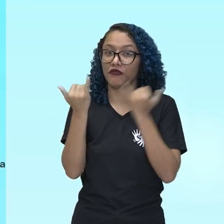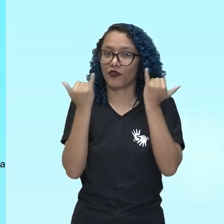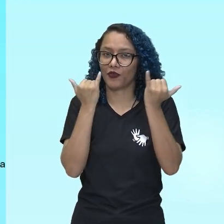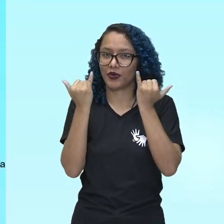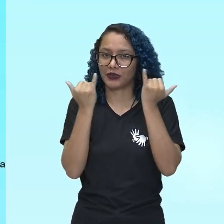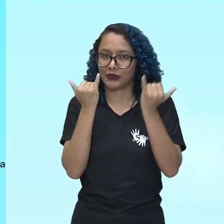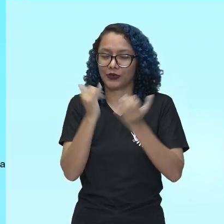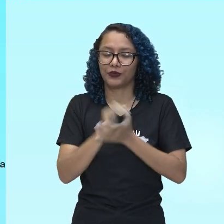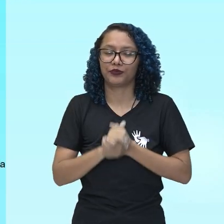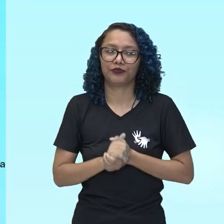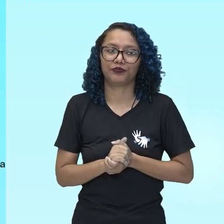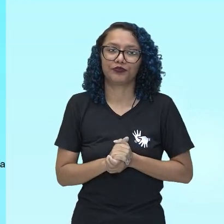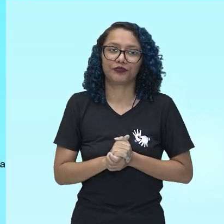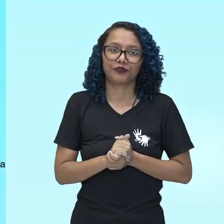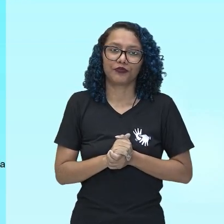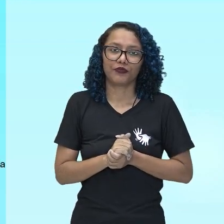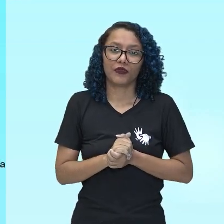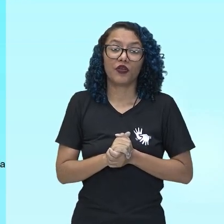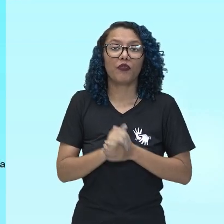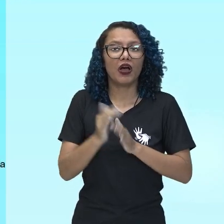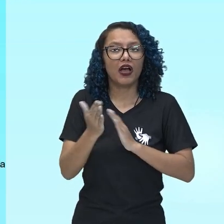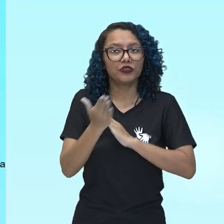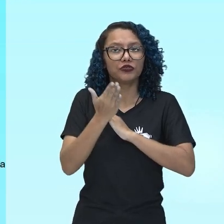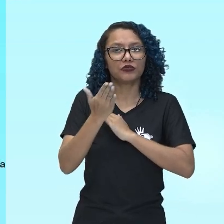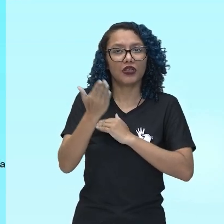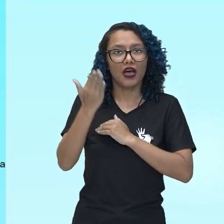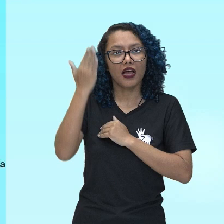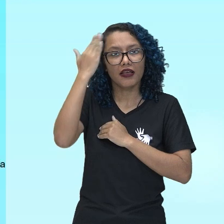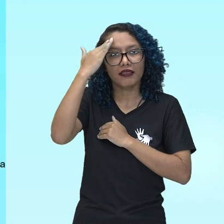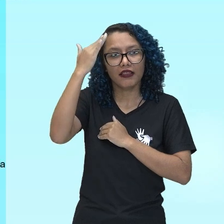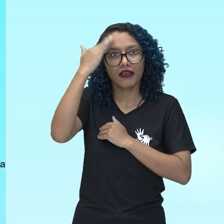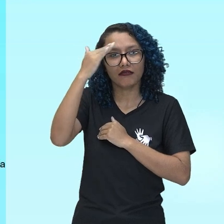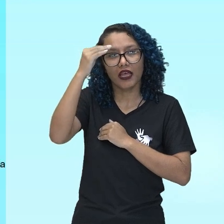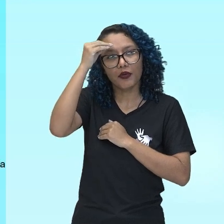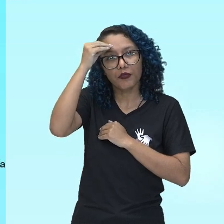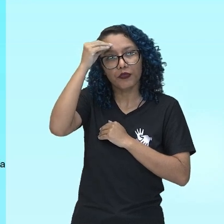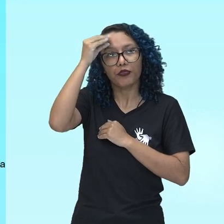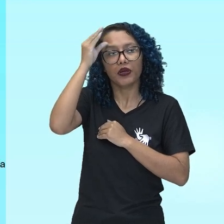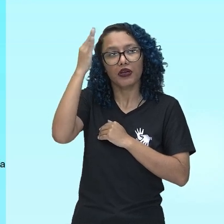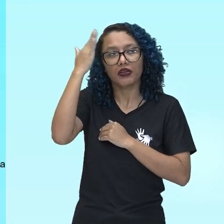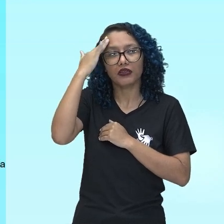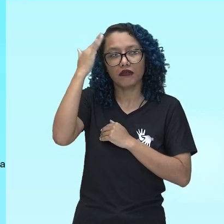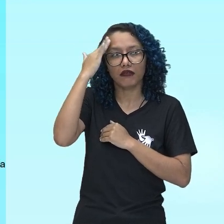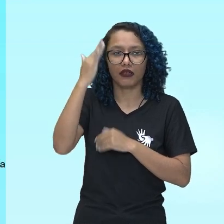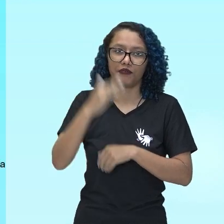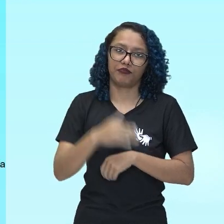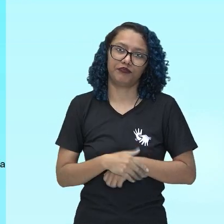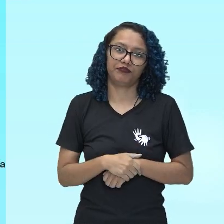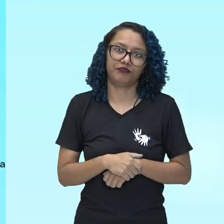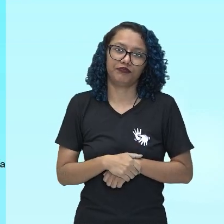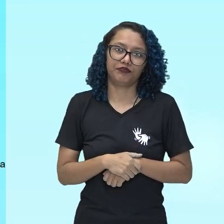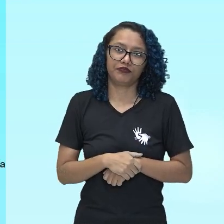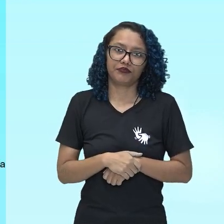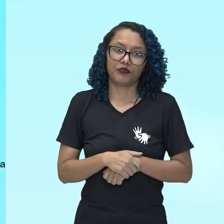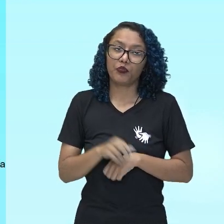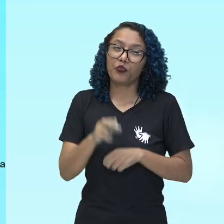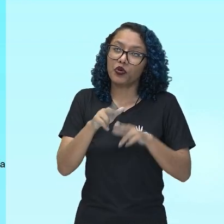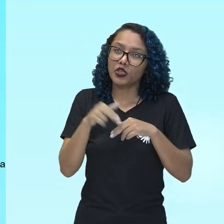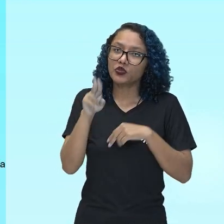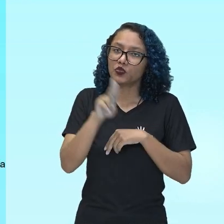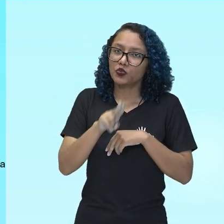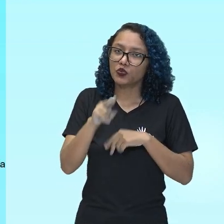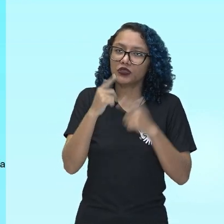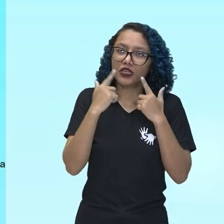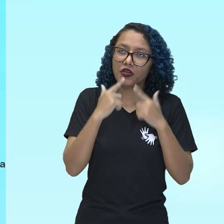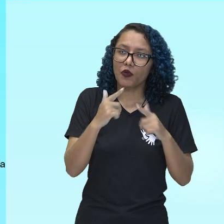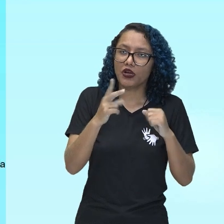para facilitar o entendimento do grande público. A reportagem ela traz esses infográficos, essas linguagens verbais e não